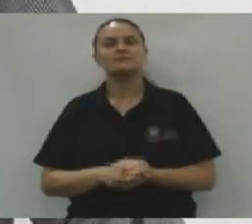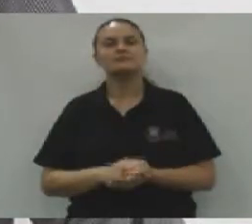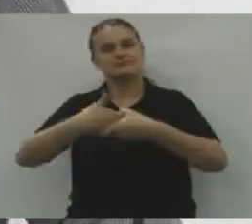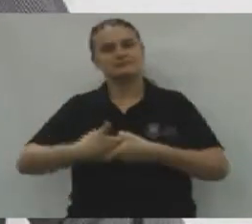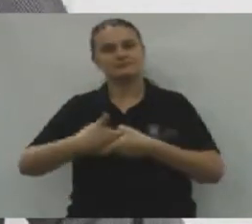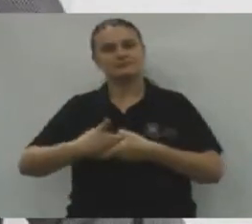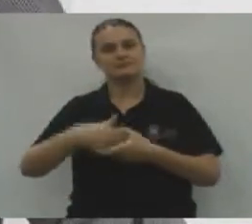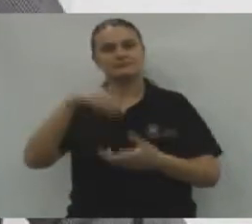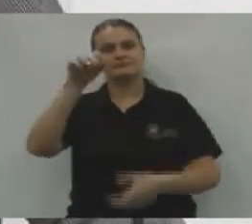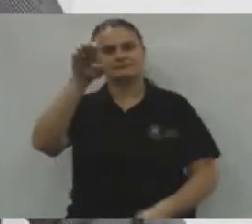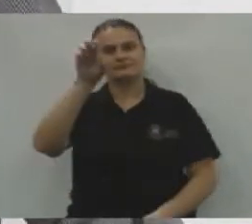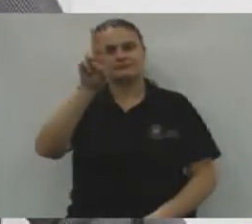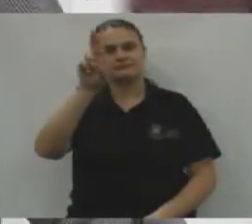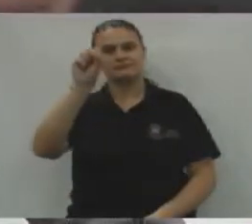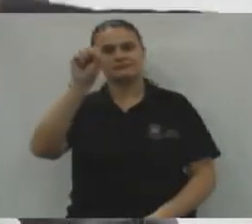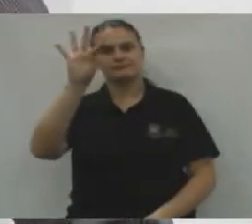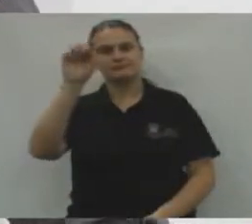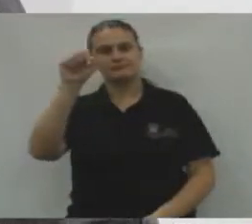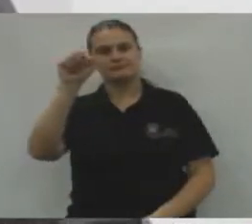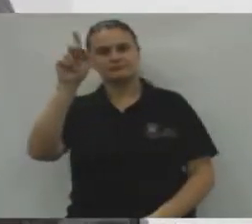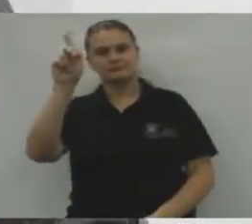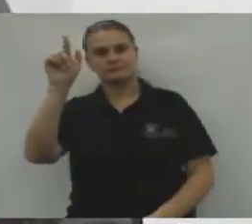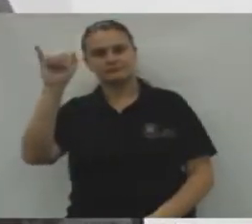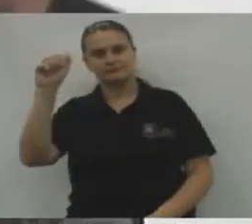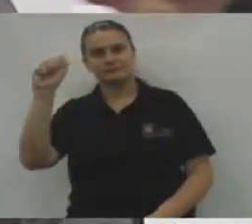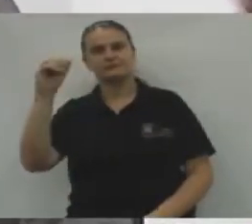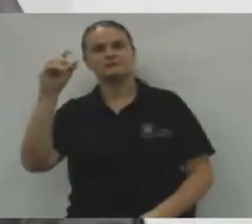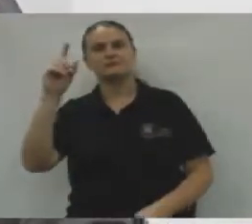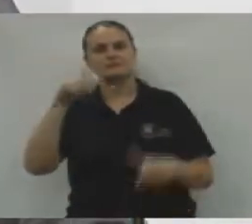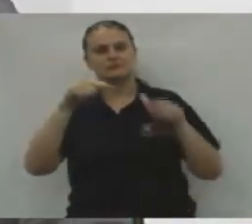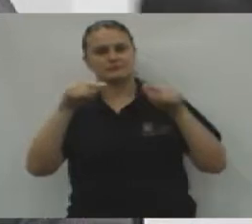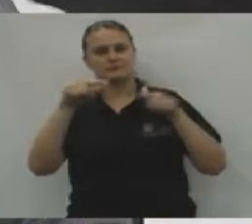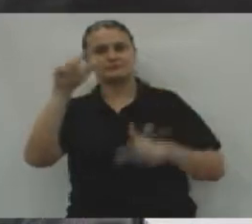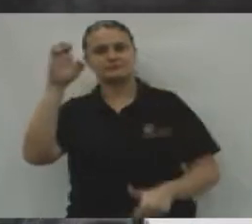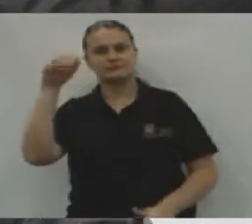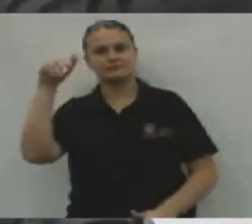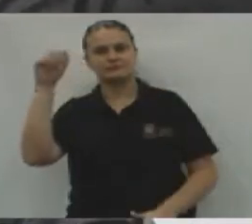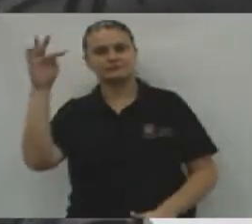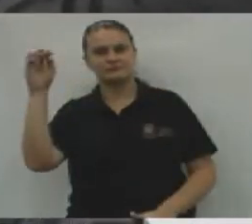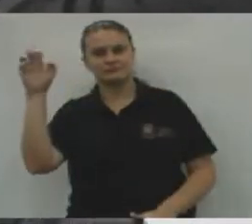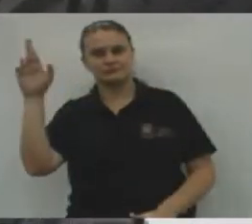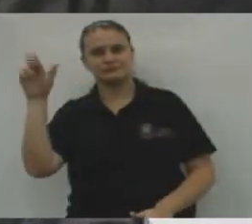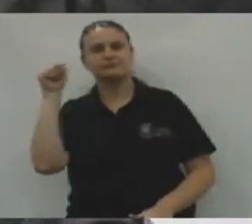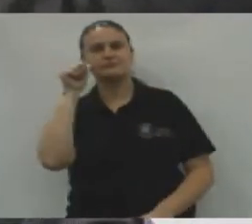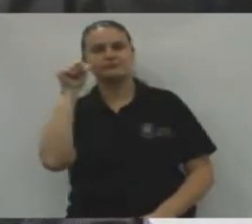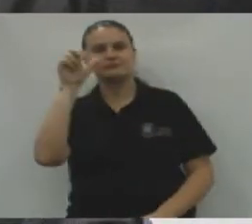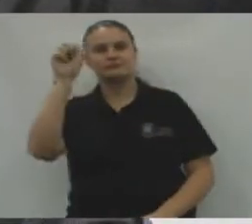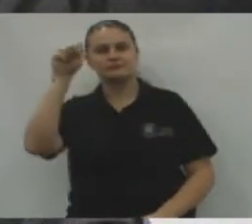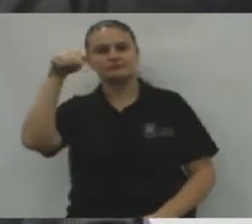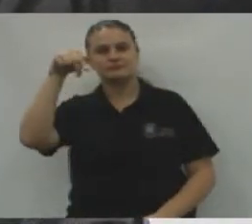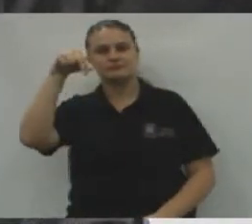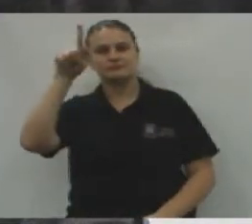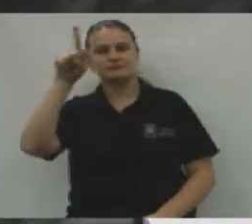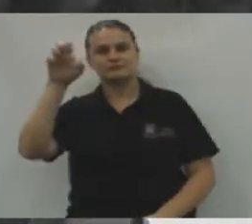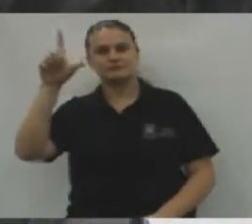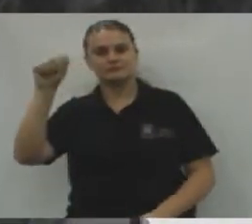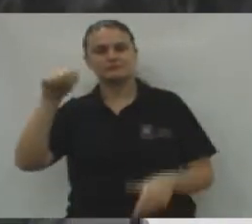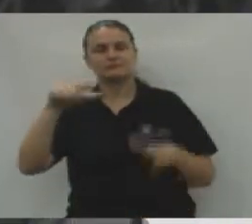Cumprimentar o Eustáquio da Emater, a Ângela, que está aqui, é funcionária da Prefeitura, e